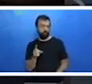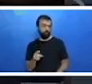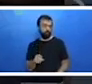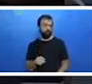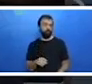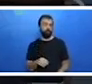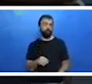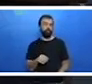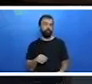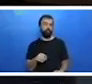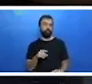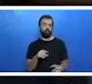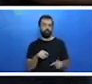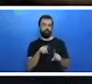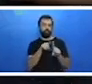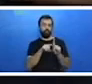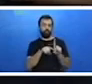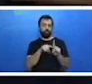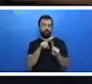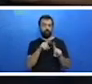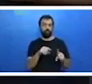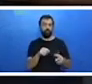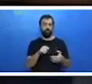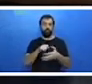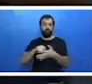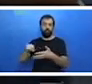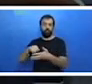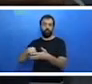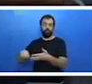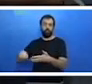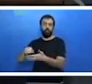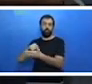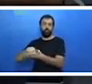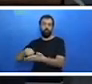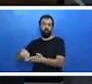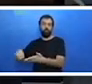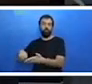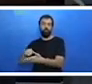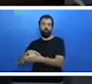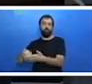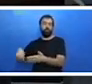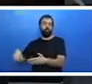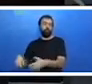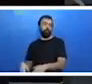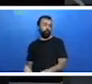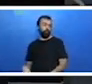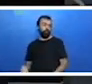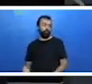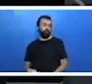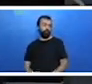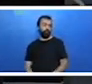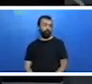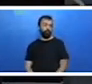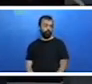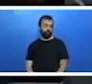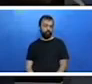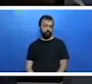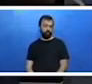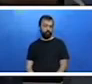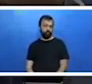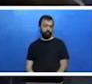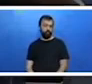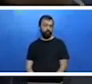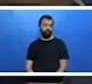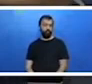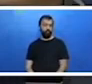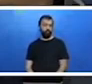Coloquei as temperaturas e escrevi como se lê. Vocês vão responder o resto, B e C. Demos o exemplo e